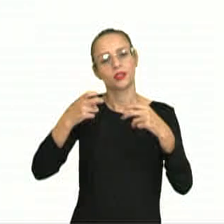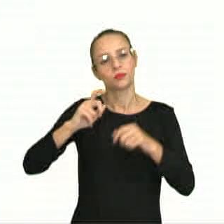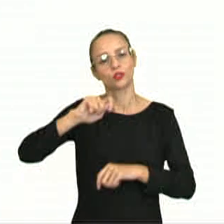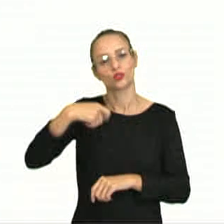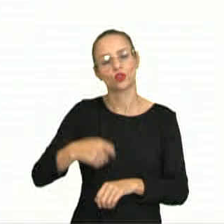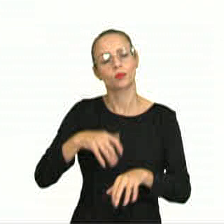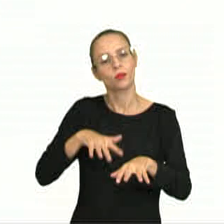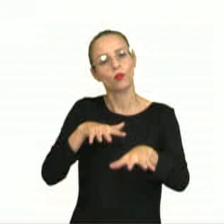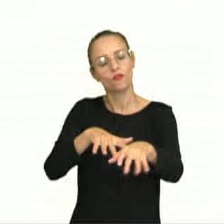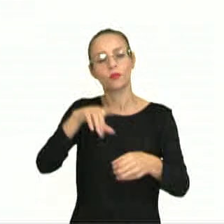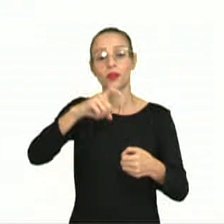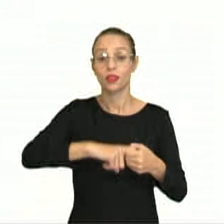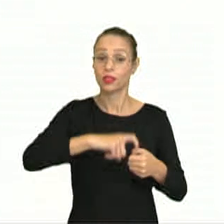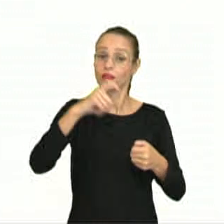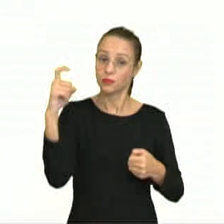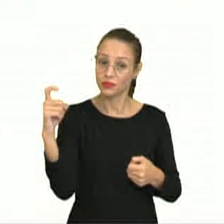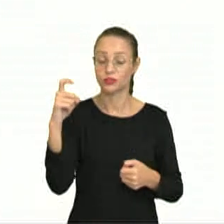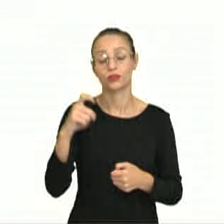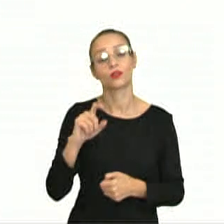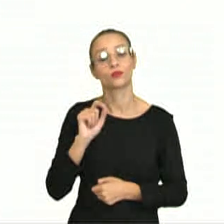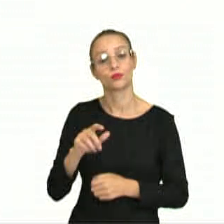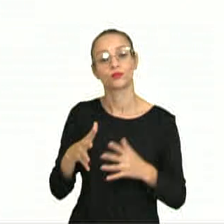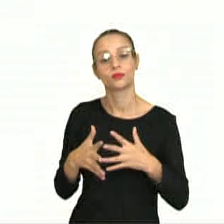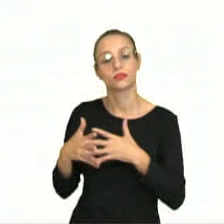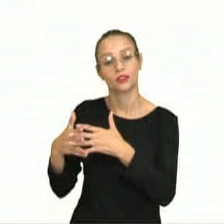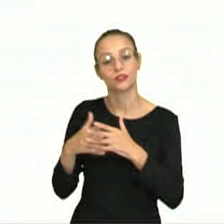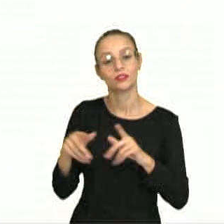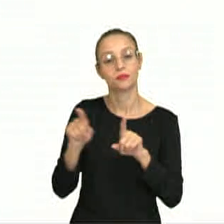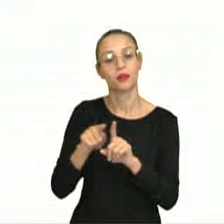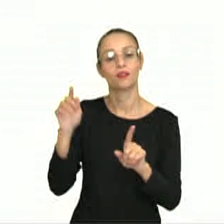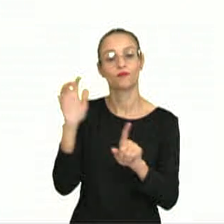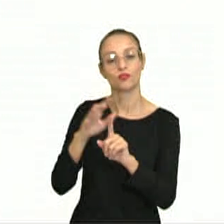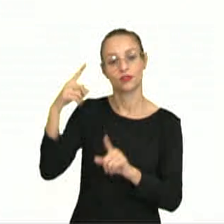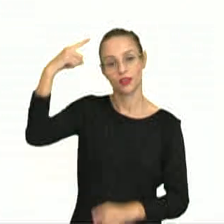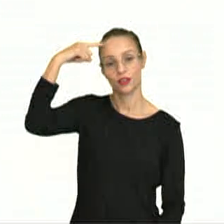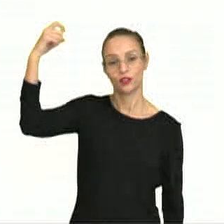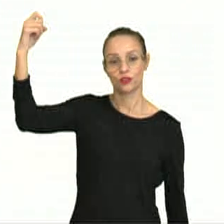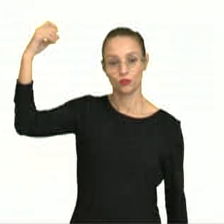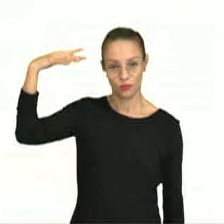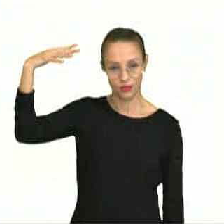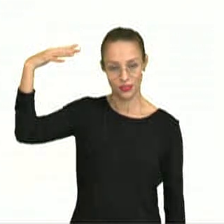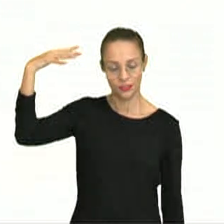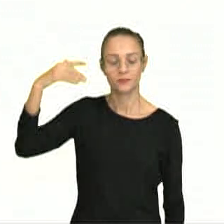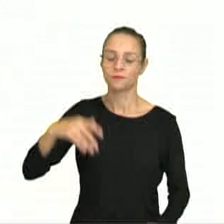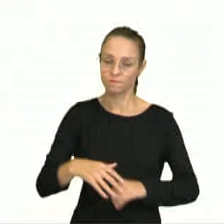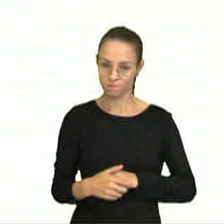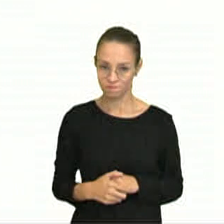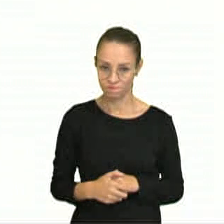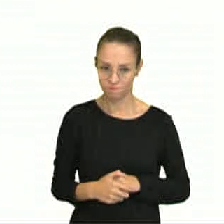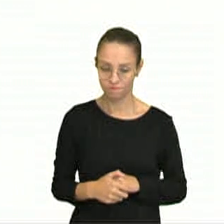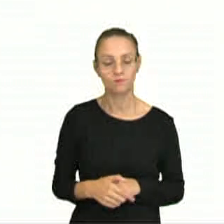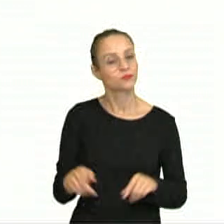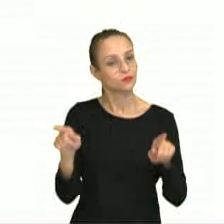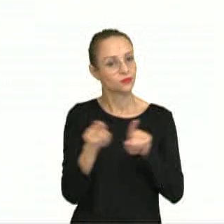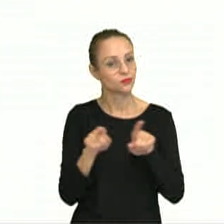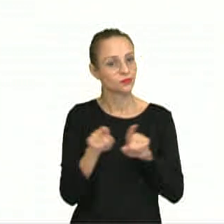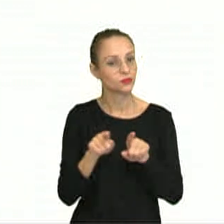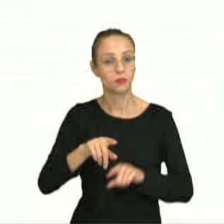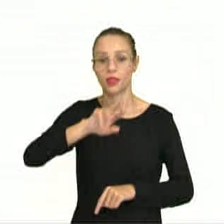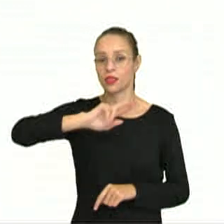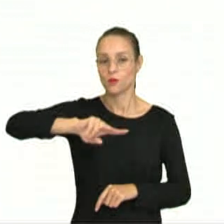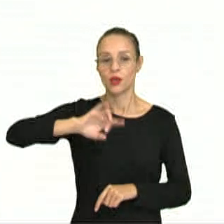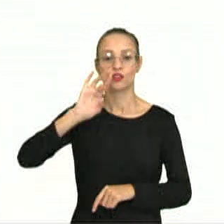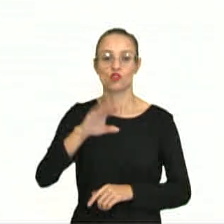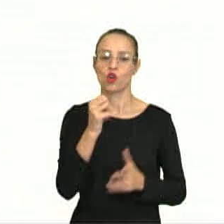movimentos emancipatórios americanos e demonstrar as influências do iluminismo nas nações contemporâneas. Para além disso, não vão ser apenas